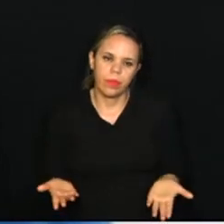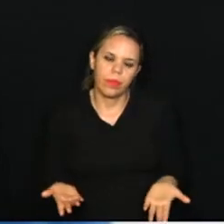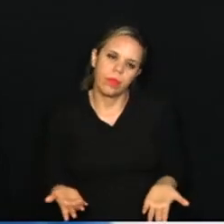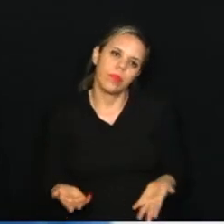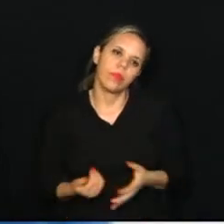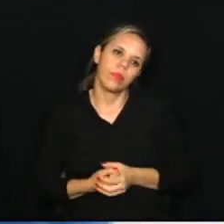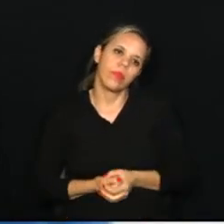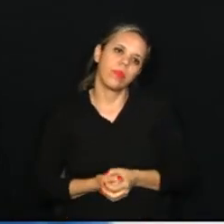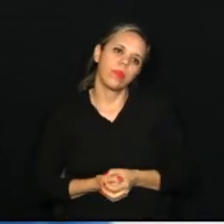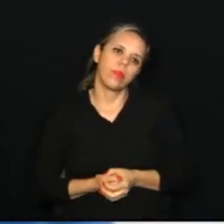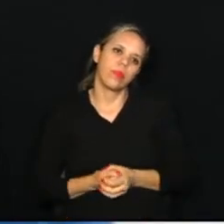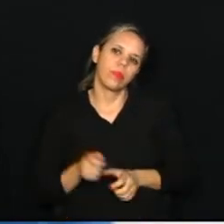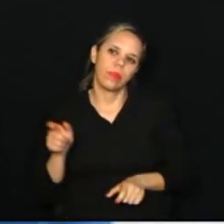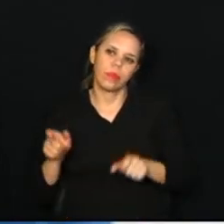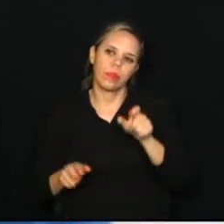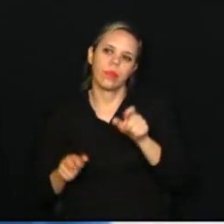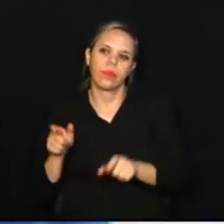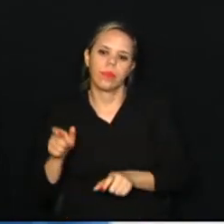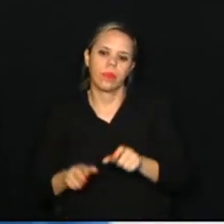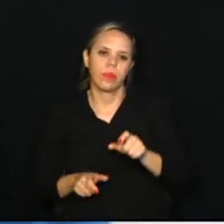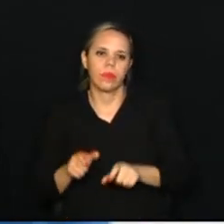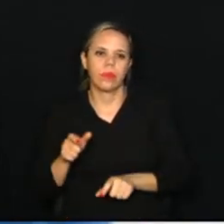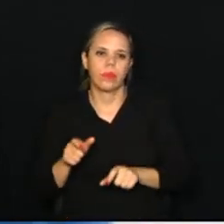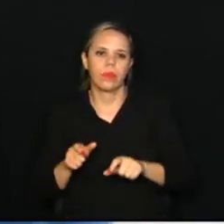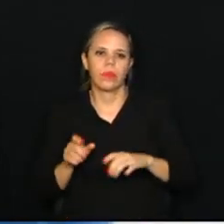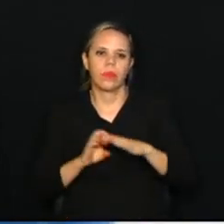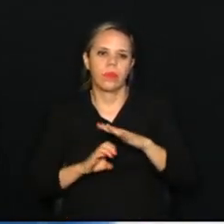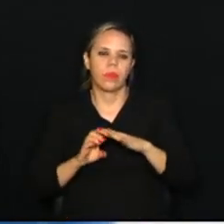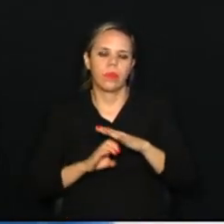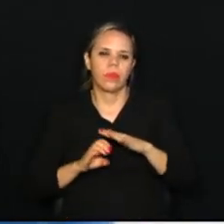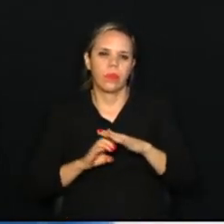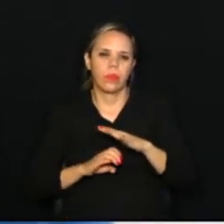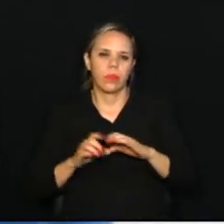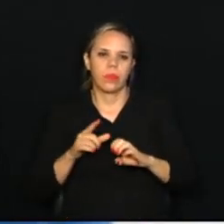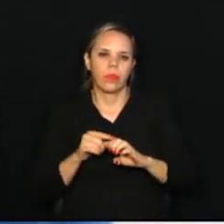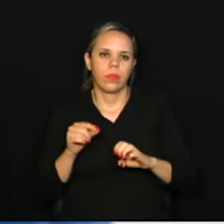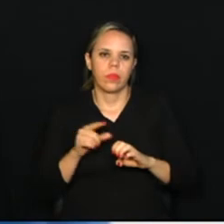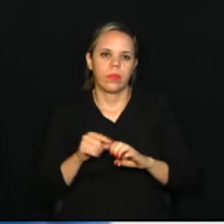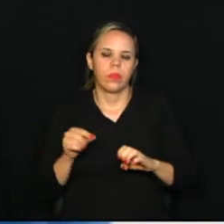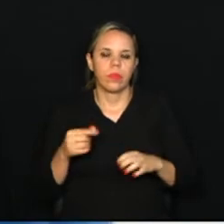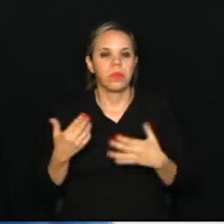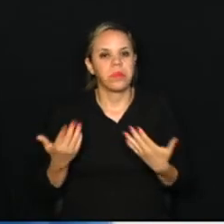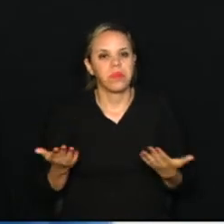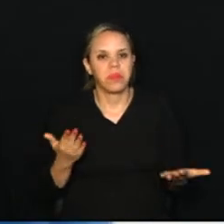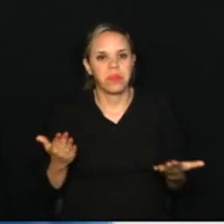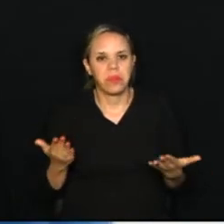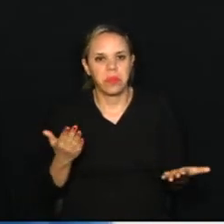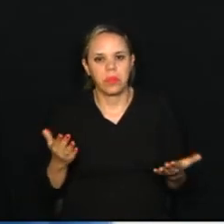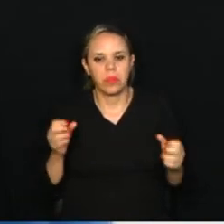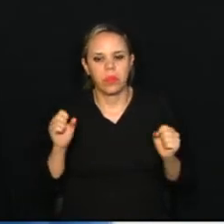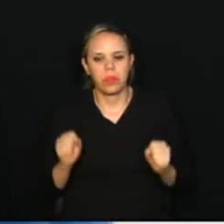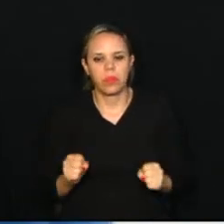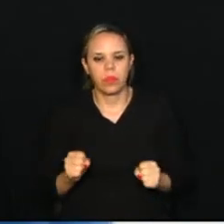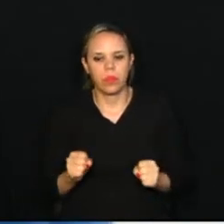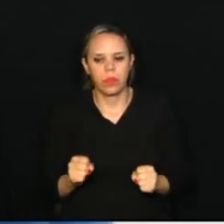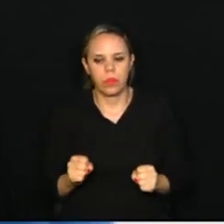seja pessoas físicas, pessoas jurídicas, possam